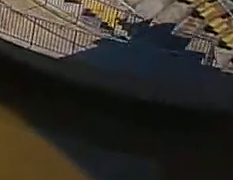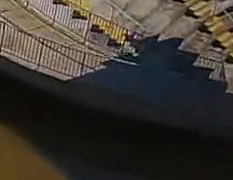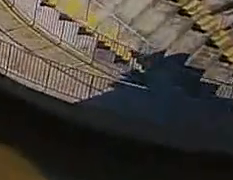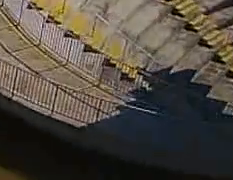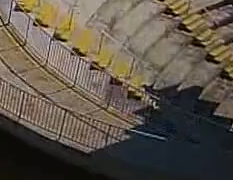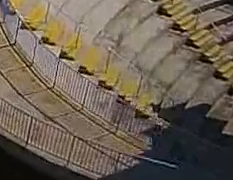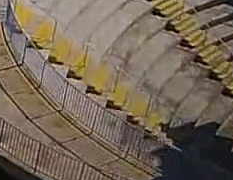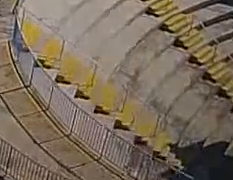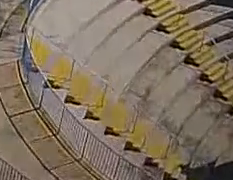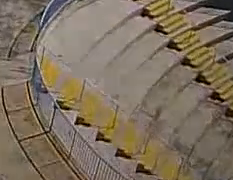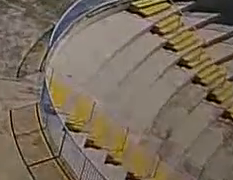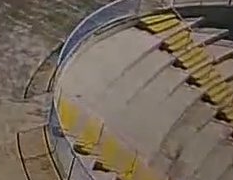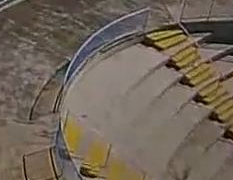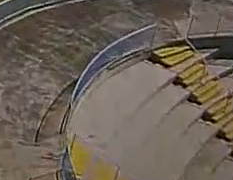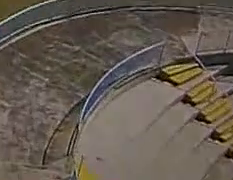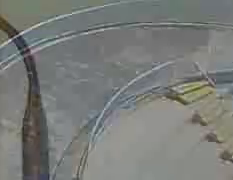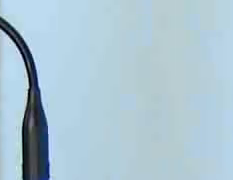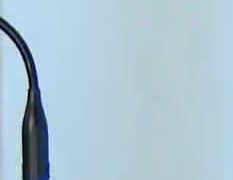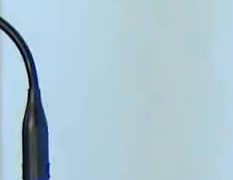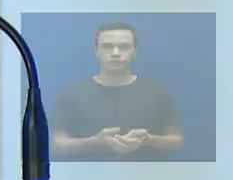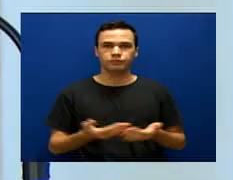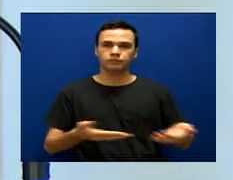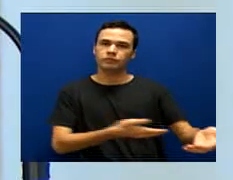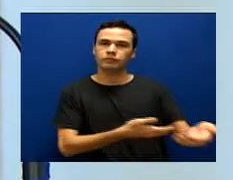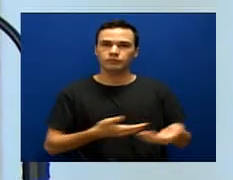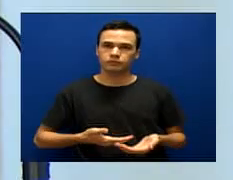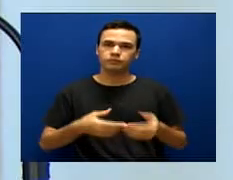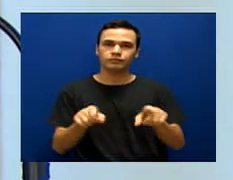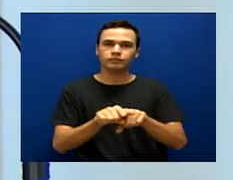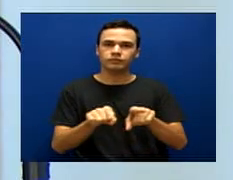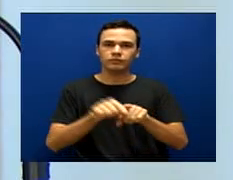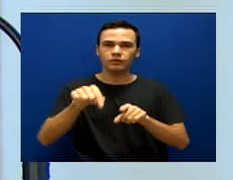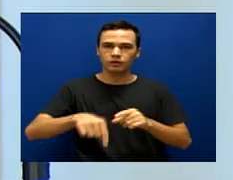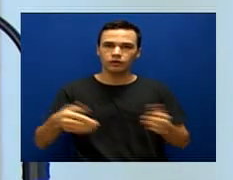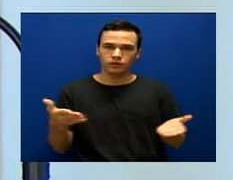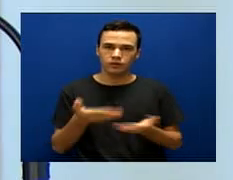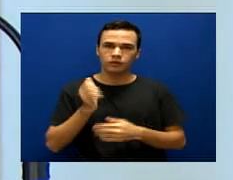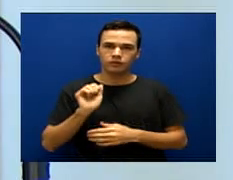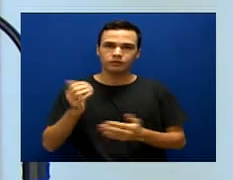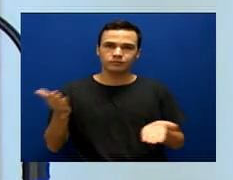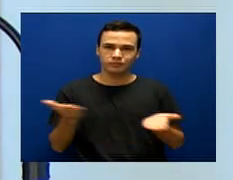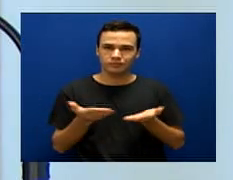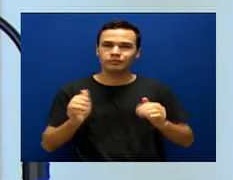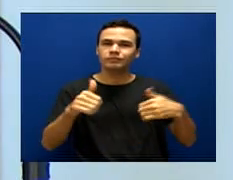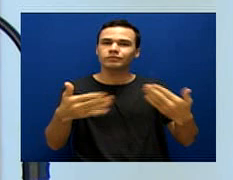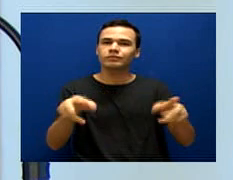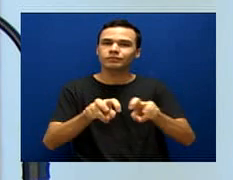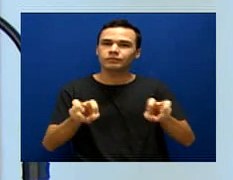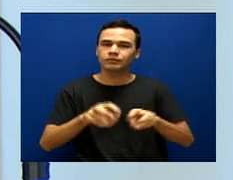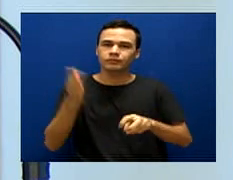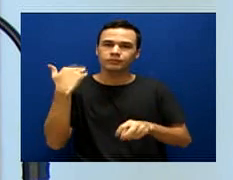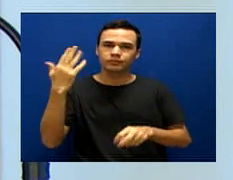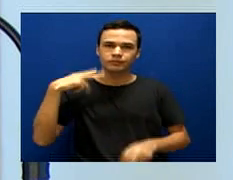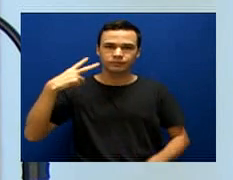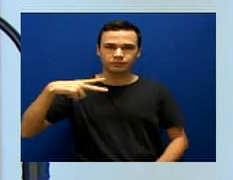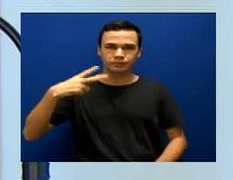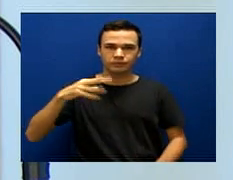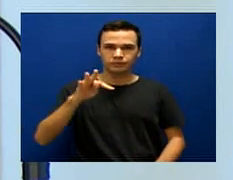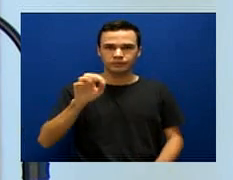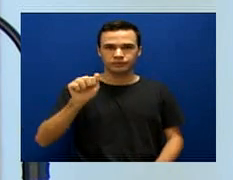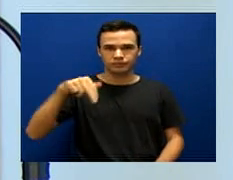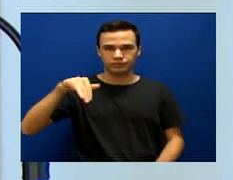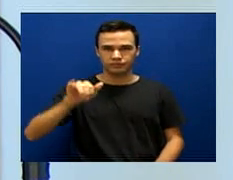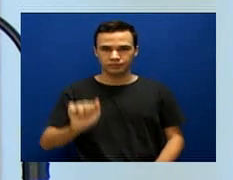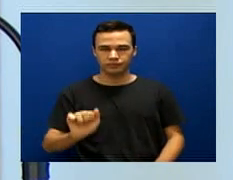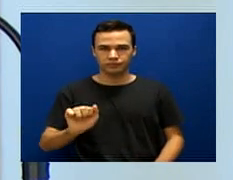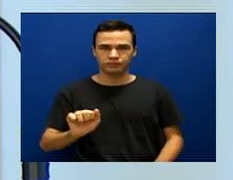Podem se sentar. Nós convidamos também para fazerem parte da nossa mesa estendida a ex-vereadora desta casa, a senhora Tânia